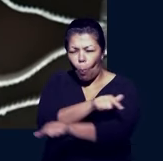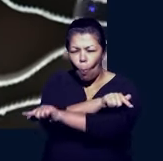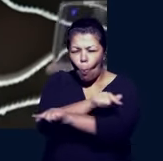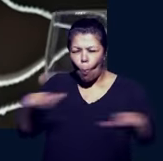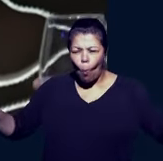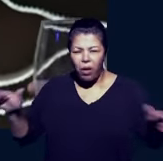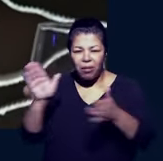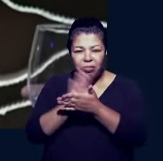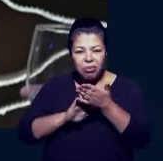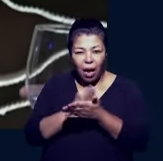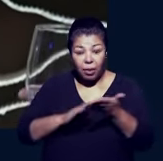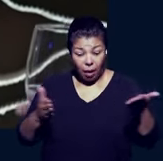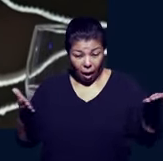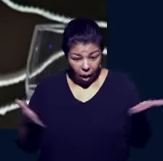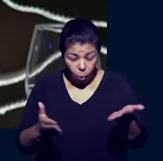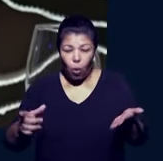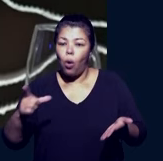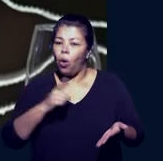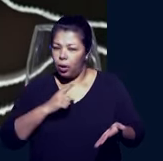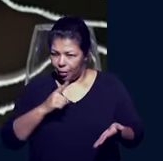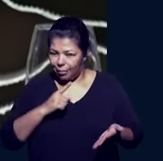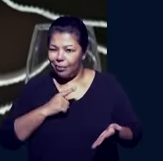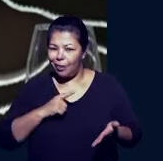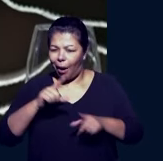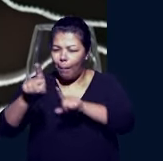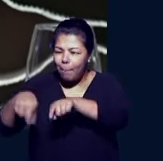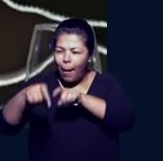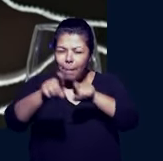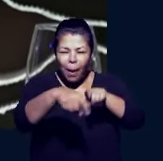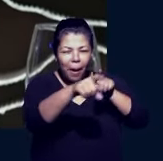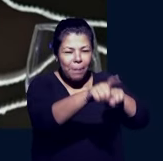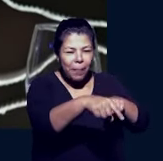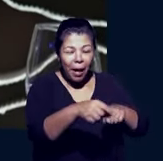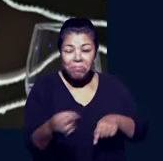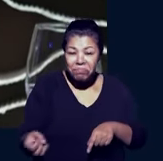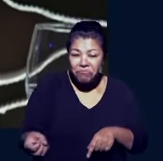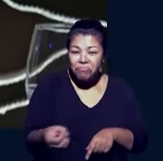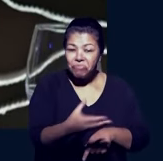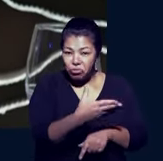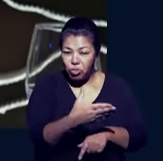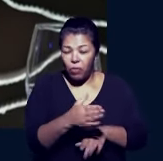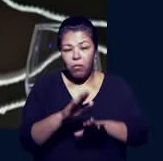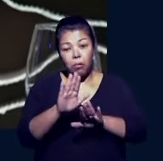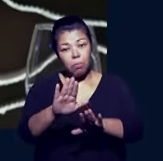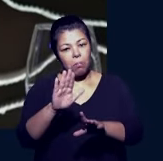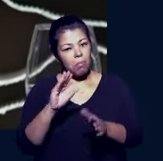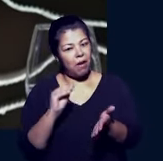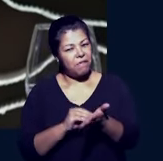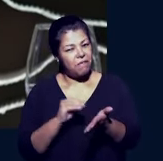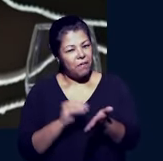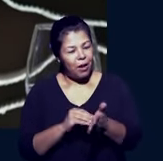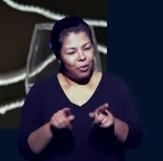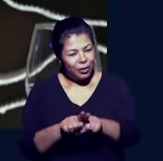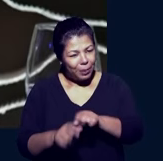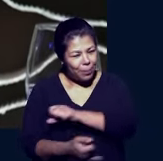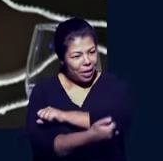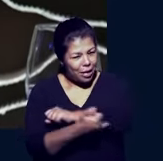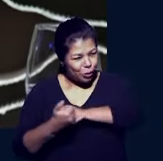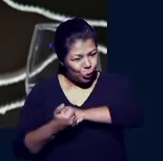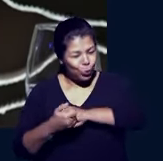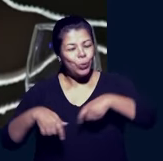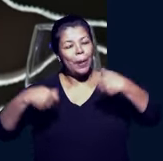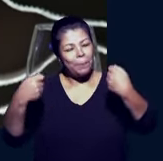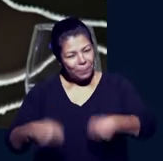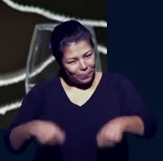moderna sem infraestrutura né nossa Frota ainda eh de de tratores ela precisa eh ser